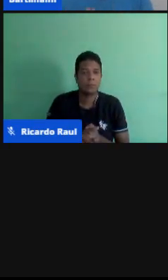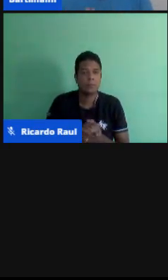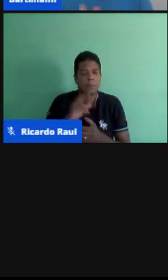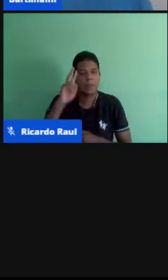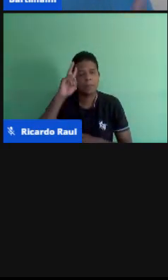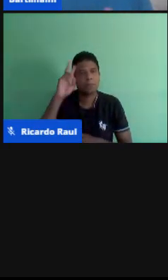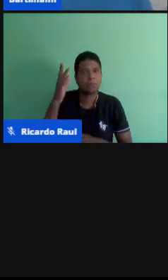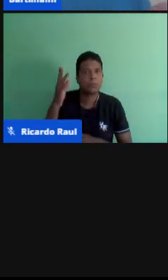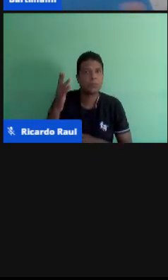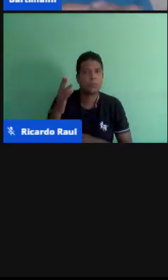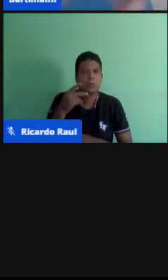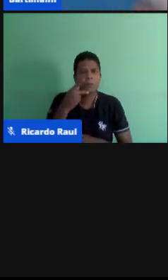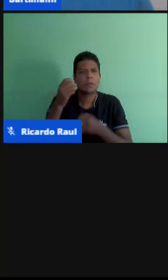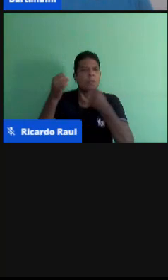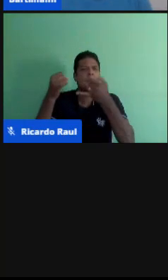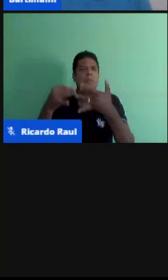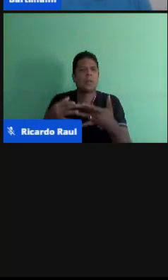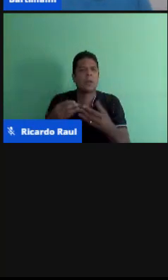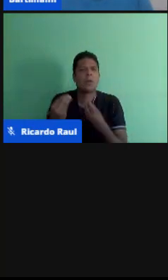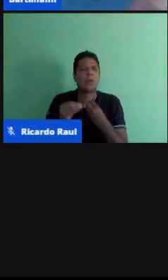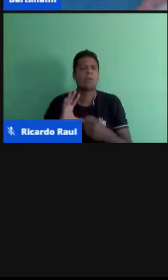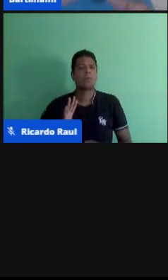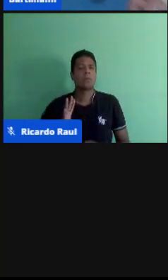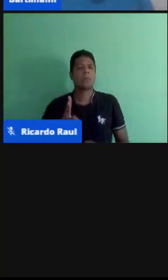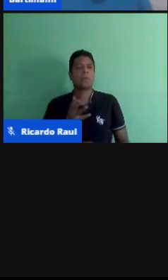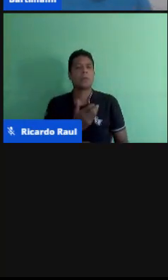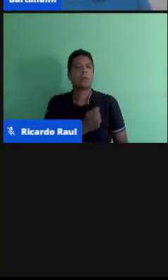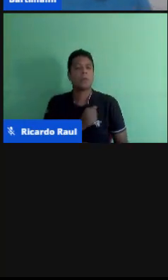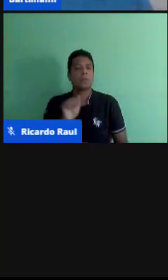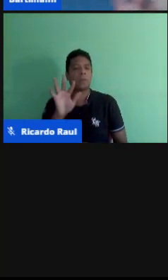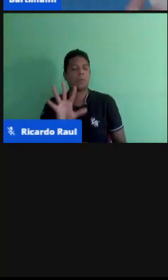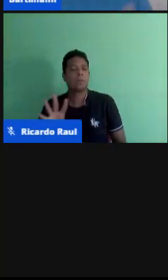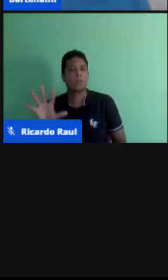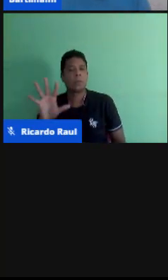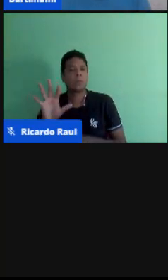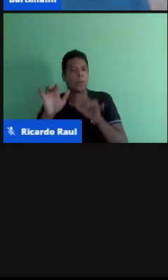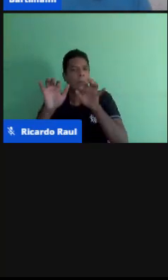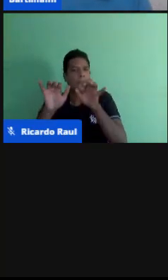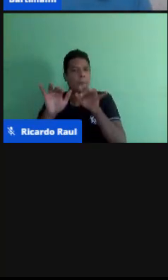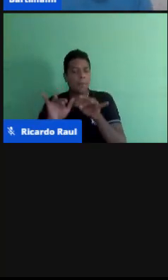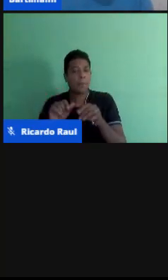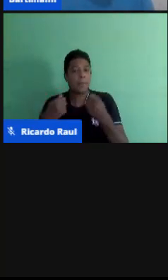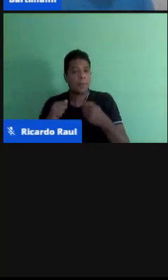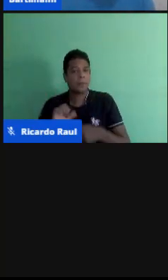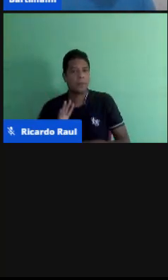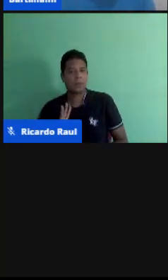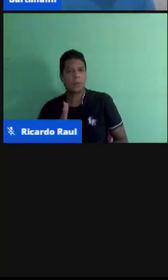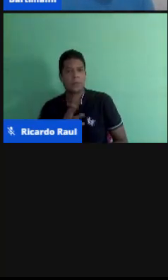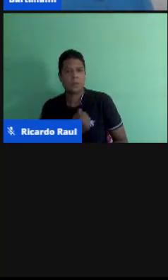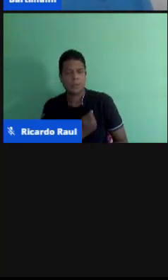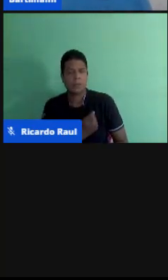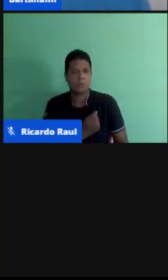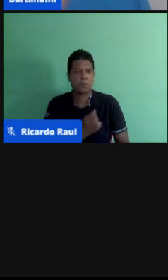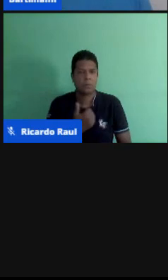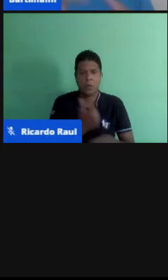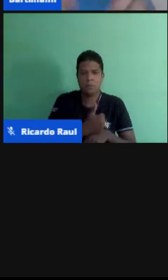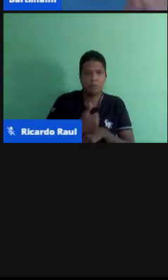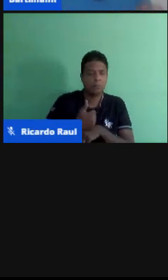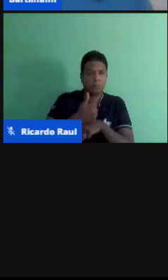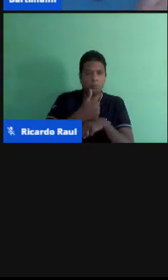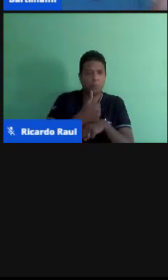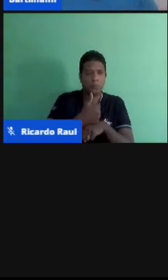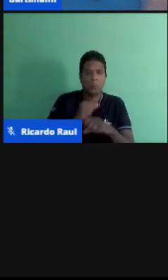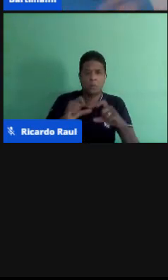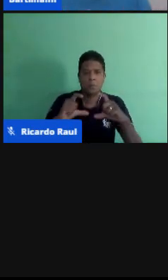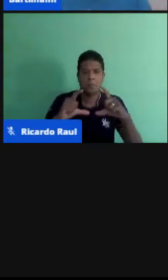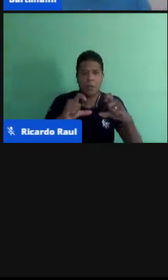eu talvez não falei, como que você salva o mapa? Você gerou bonitinho, você tem que salvar. É um trabalho qualitativo, então você tira um